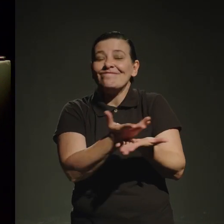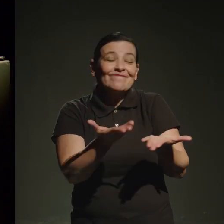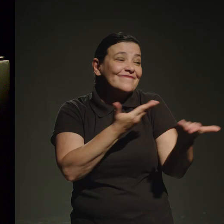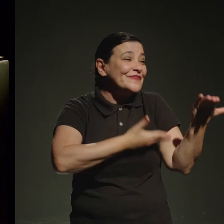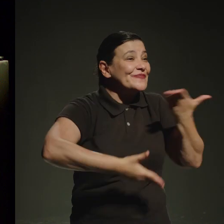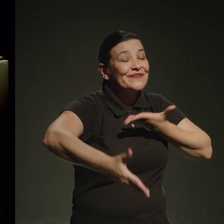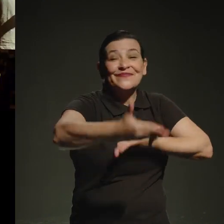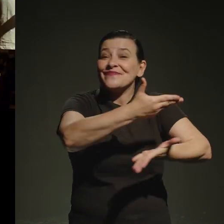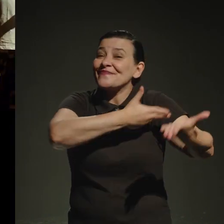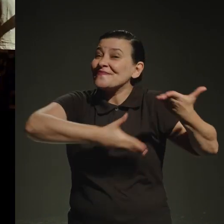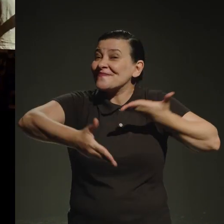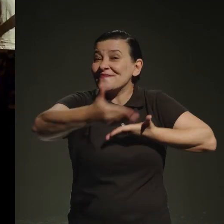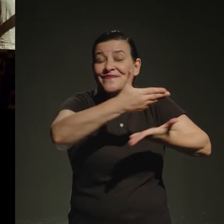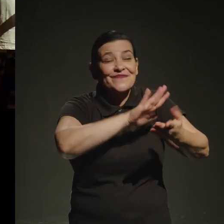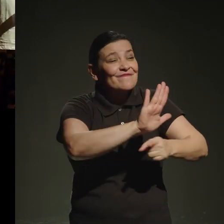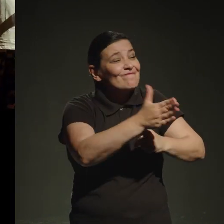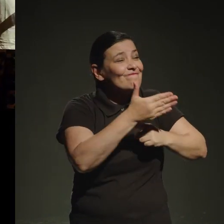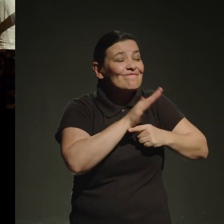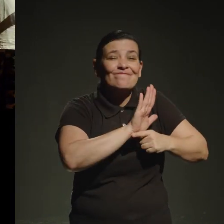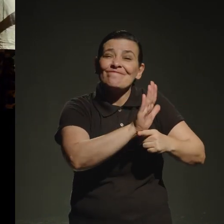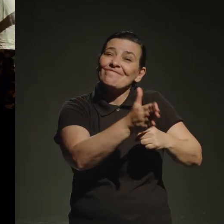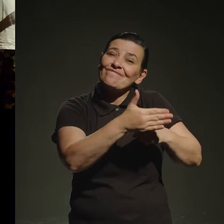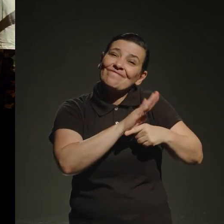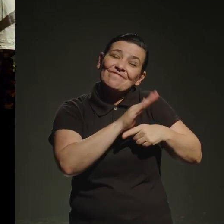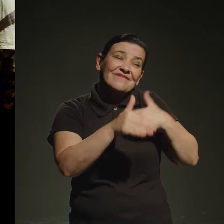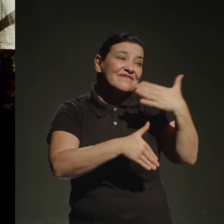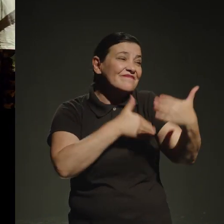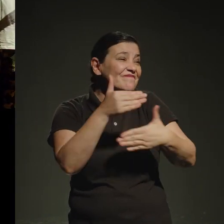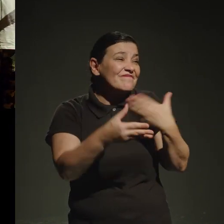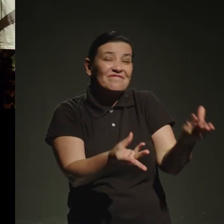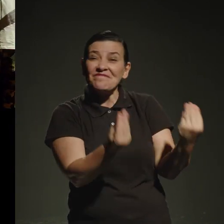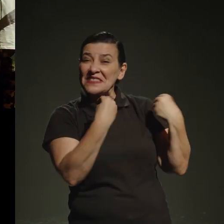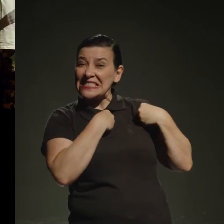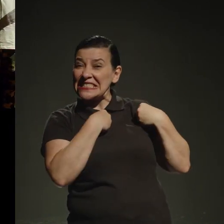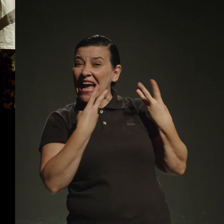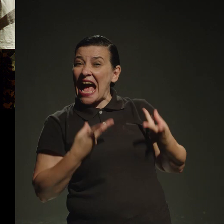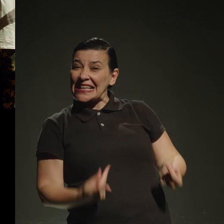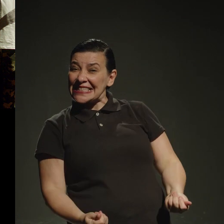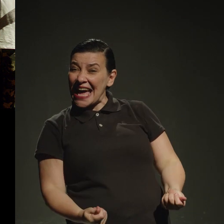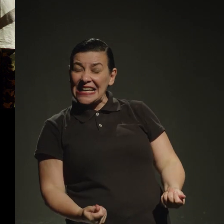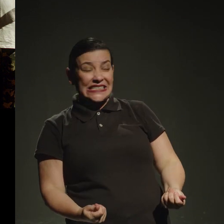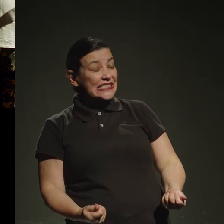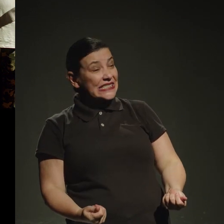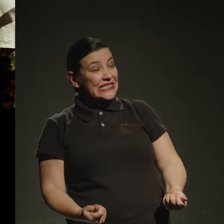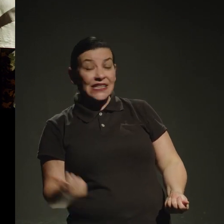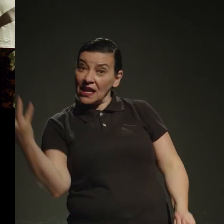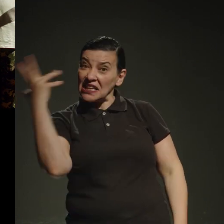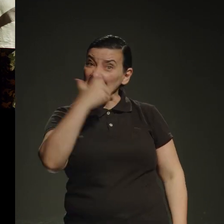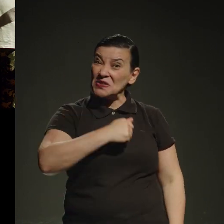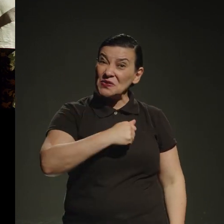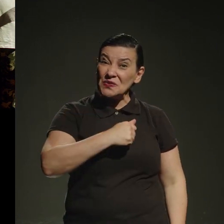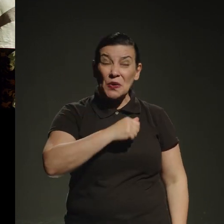platônico e patético. Serei sempre o que esperou que lhe abrissem a porta ao pé de uma parede sem porta.